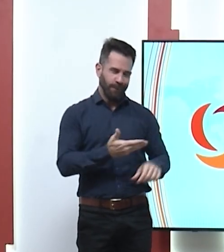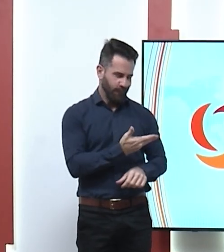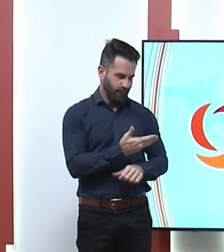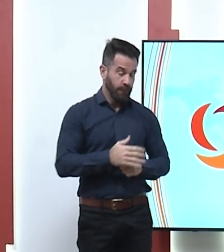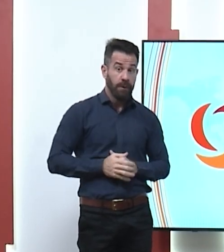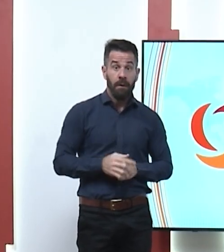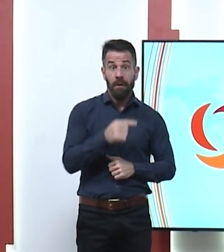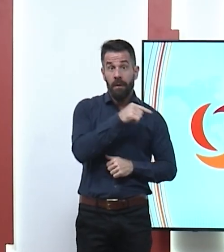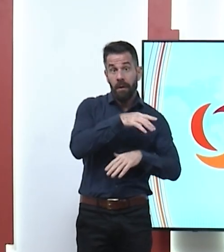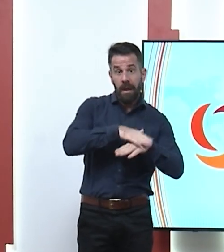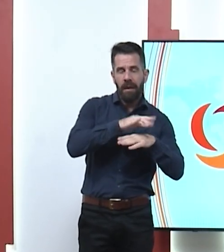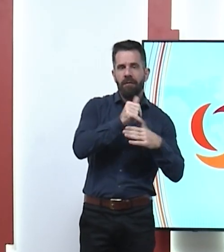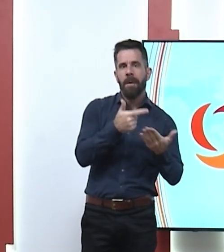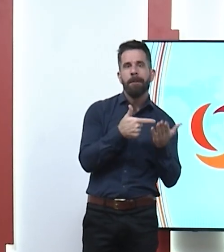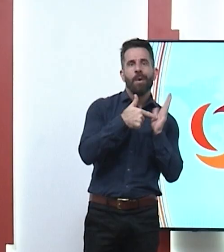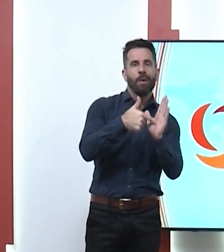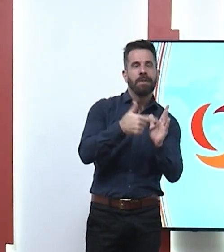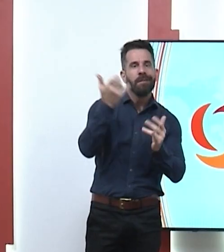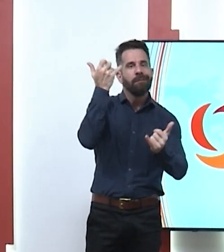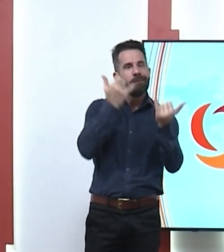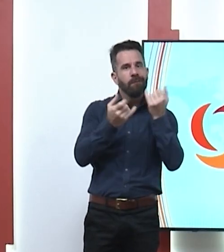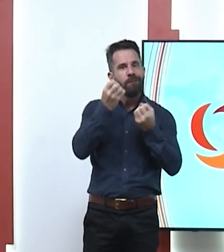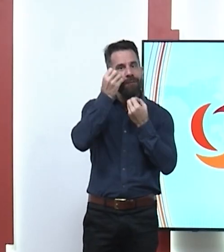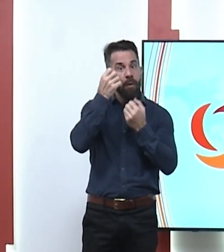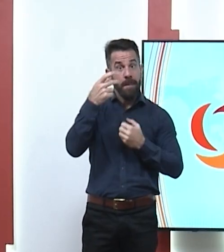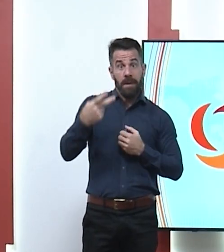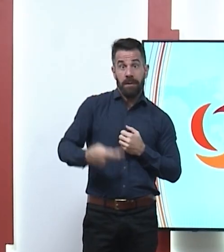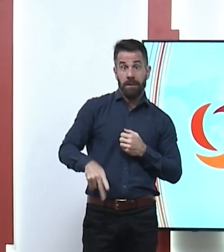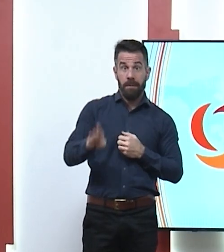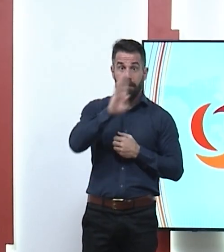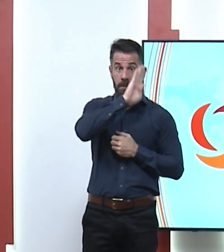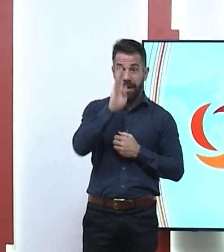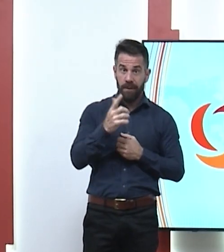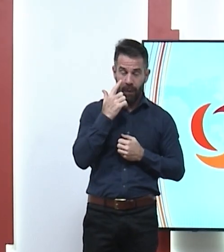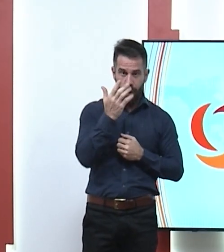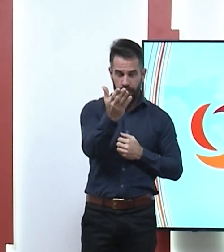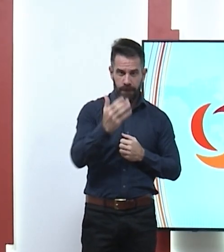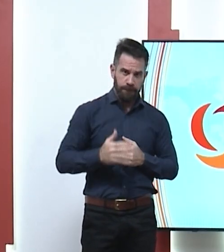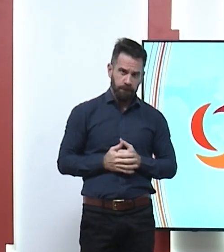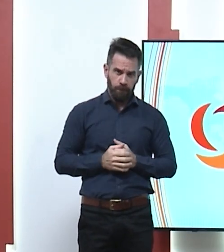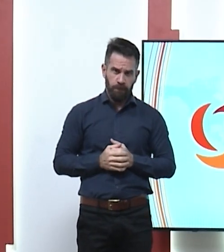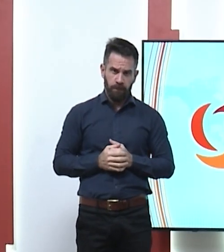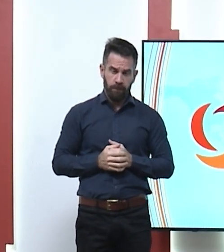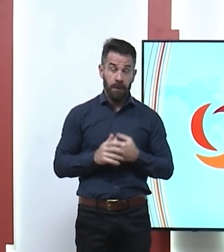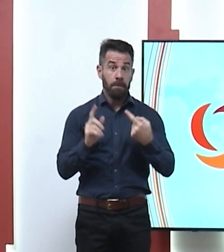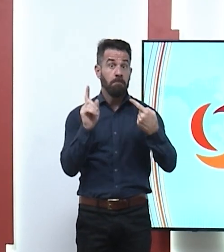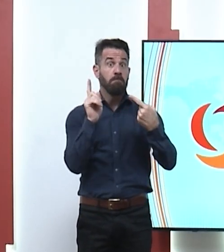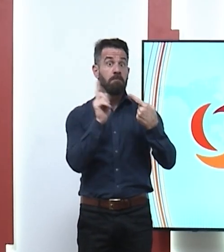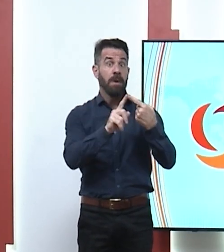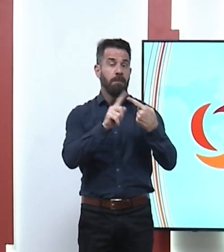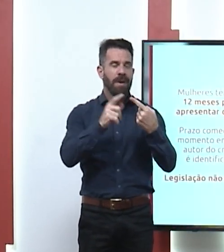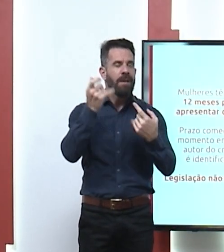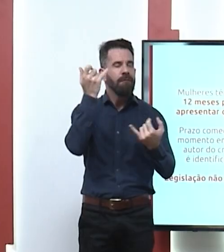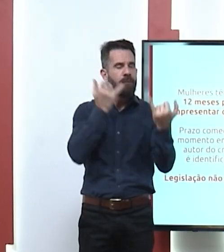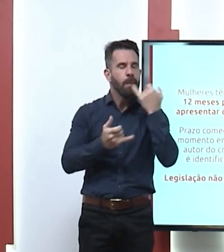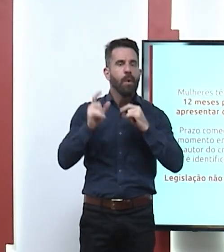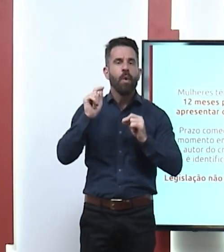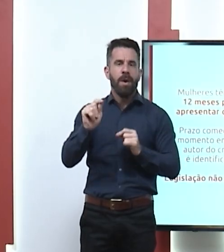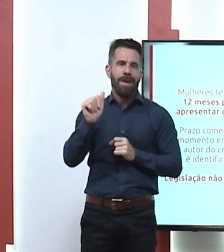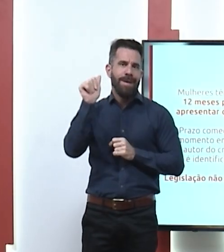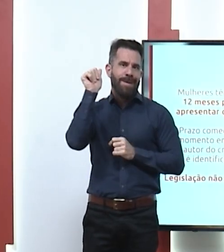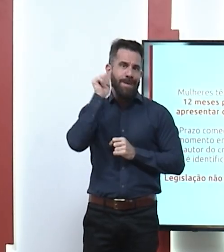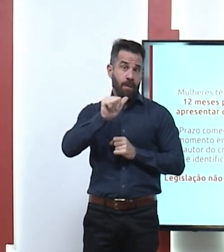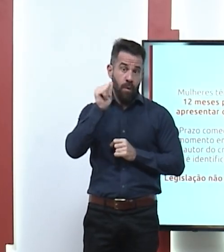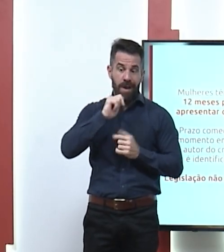E é nessa tela que vamos conferir informações nacionais. A primeira delas é que as mulheres que sofrem